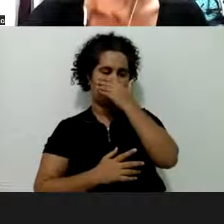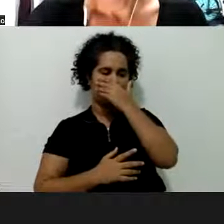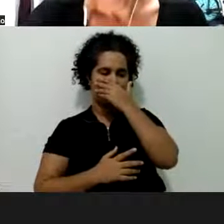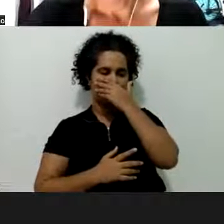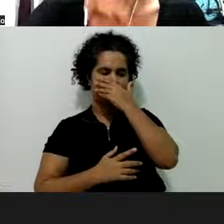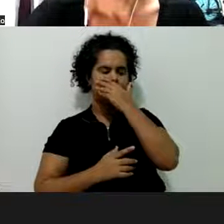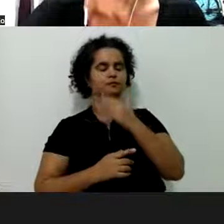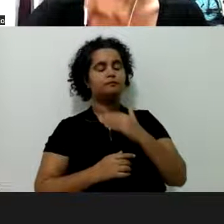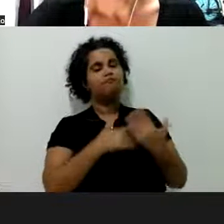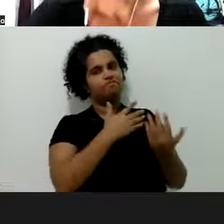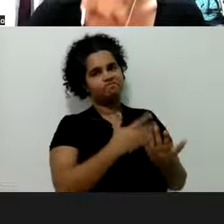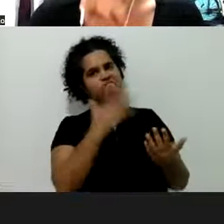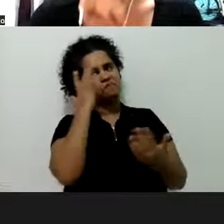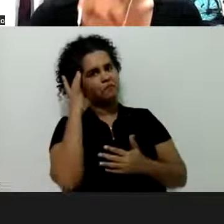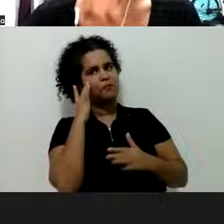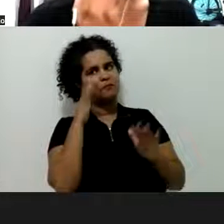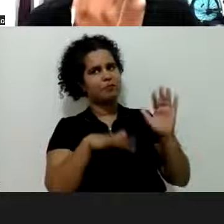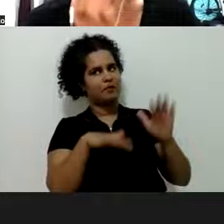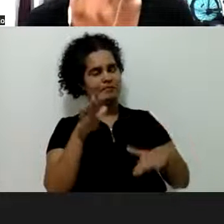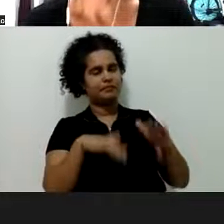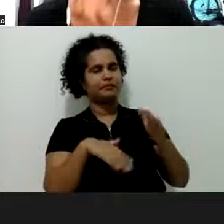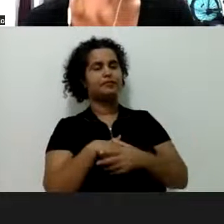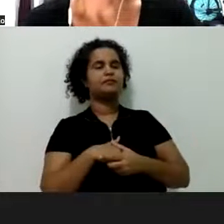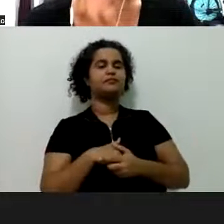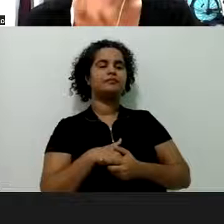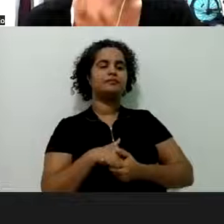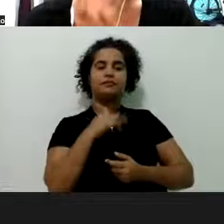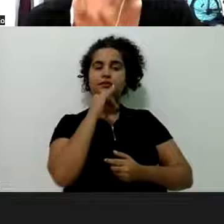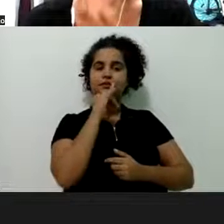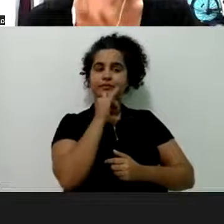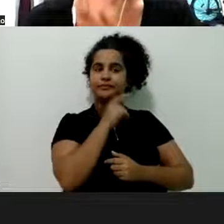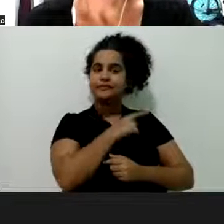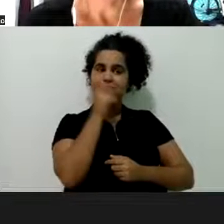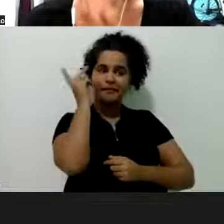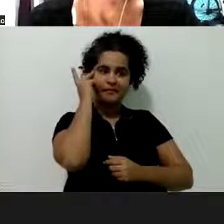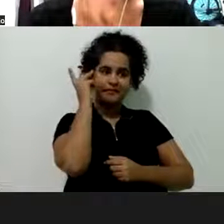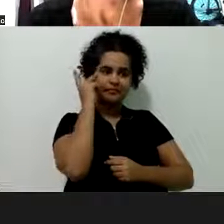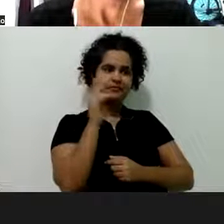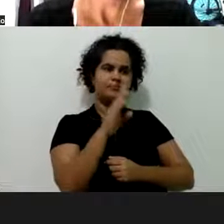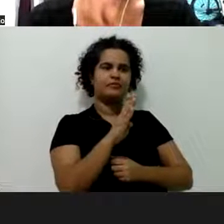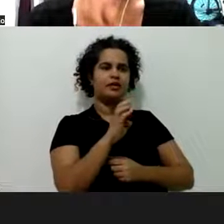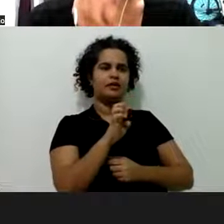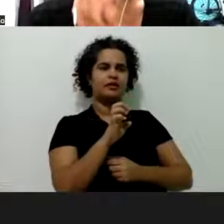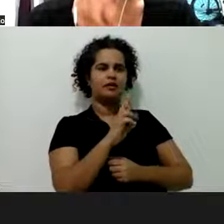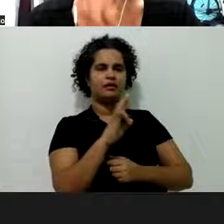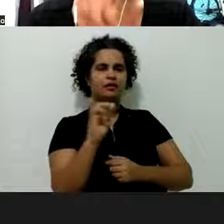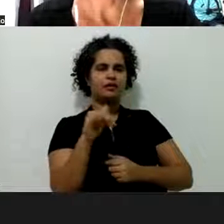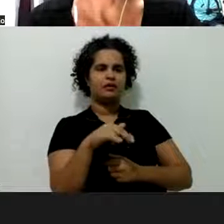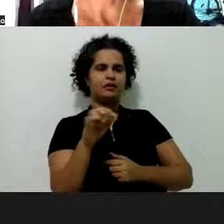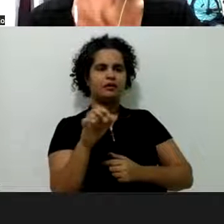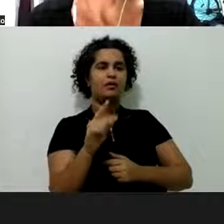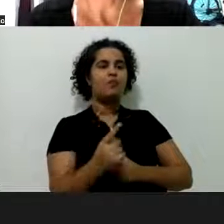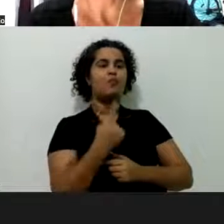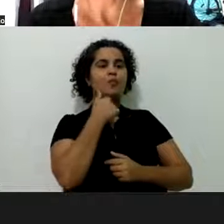vai depender. Eu acho que você pode ter muito... Por exemplo, naquele exemplo lá em São Paulo, da Berrini, parece ter um conflito com uma pessoa, uma moradora